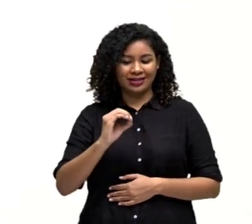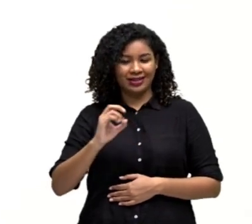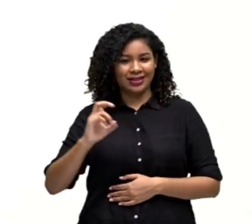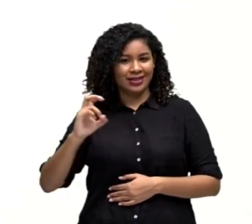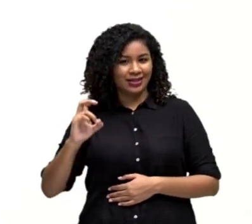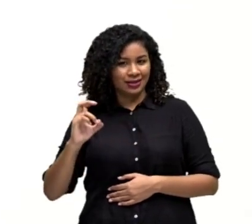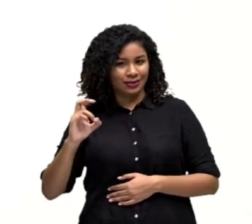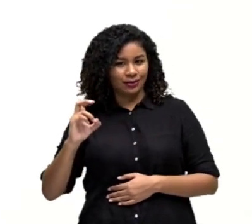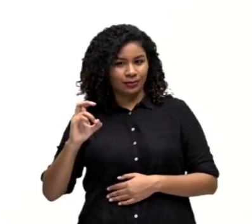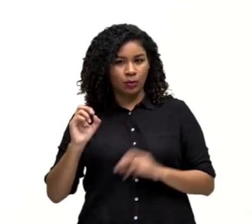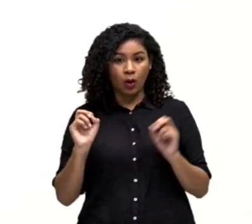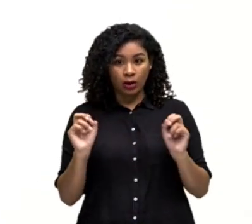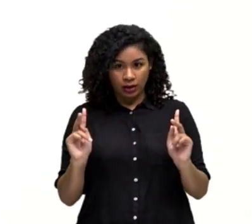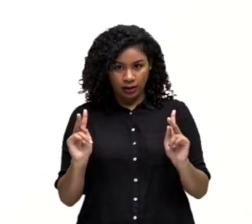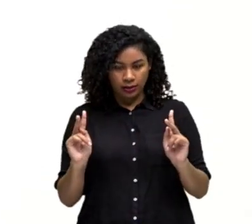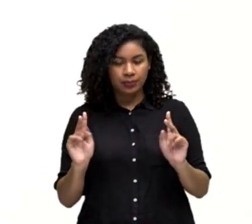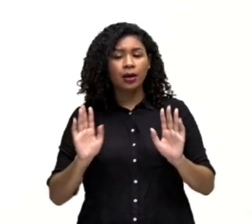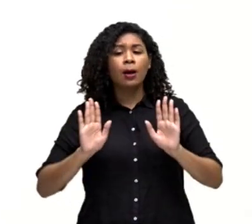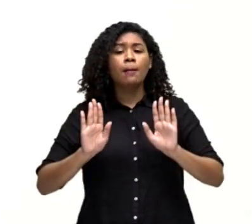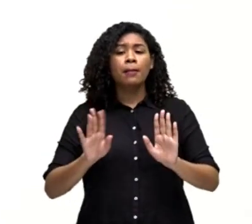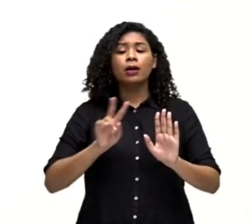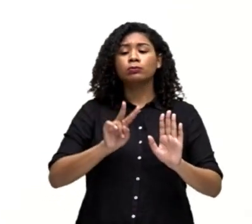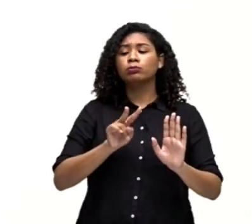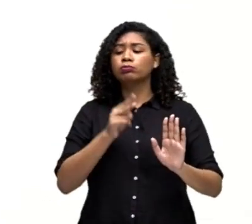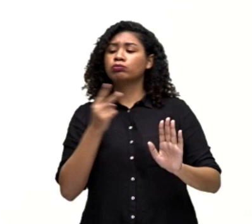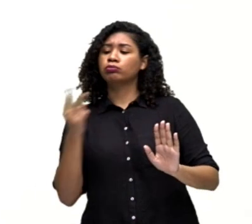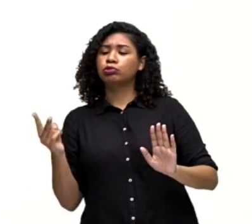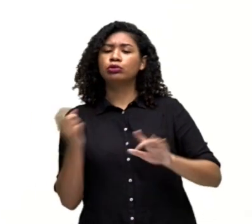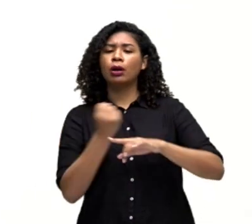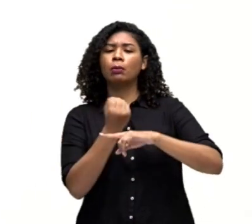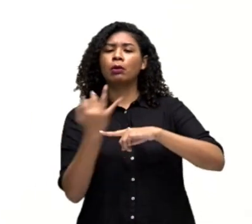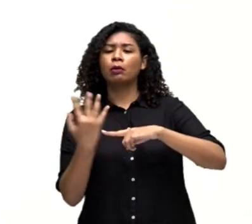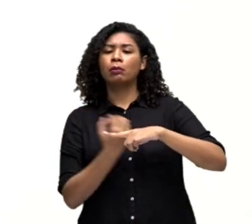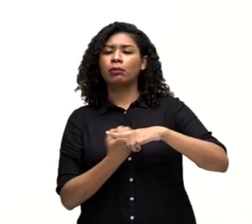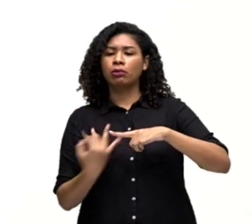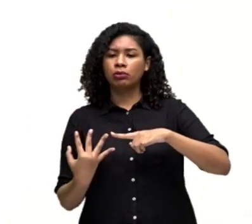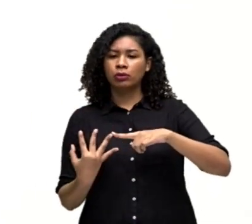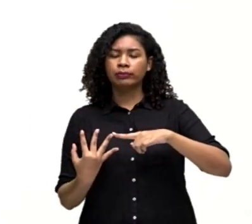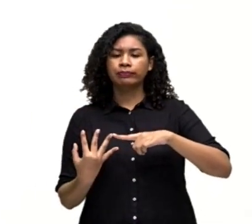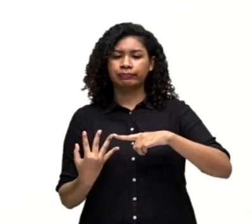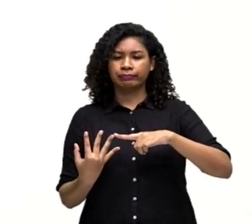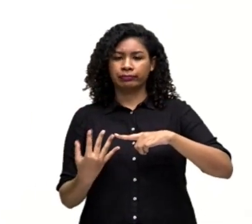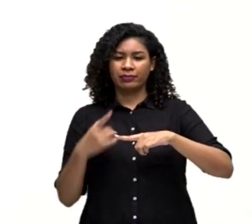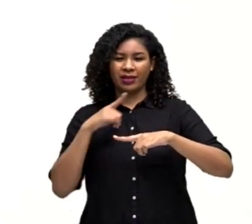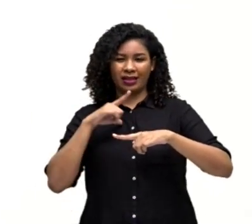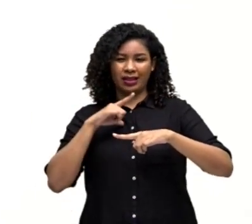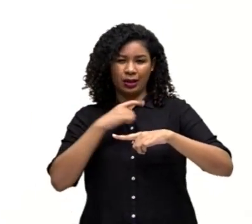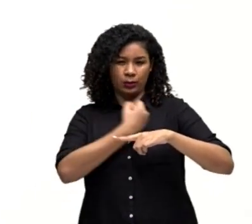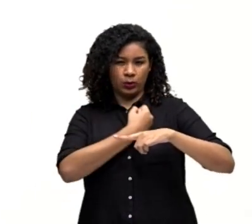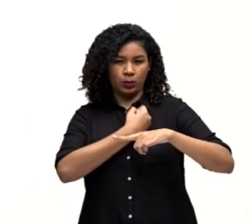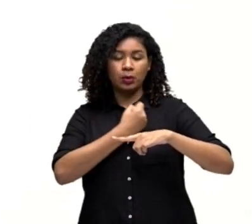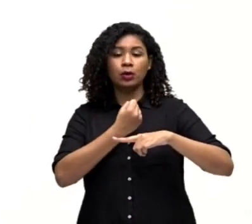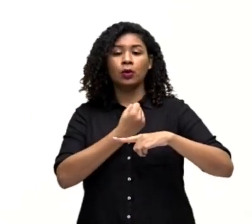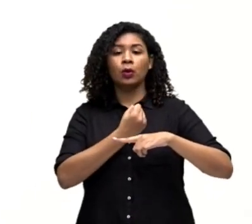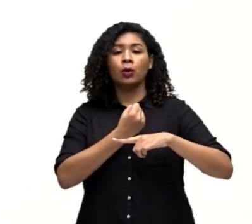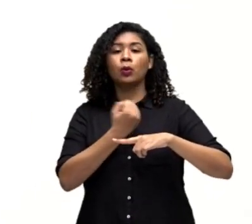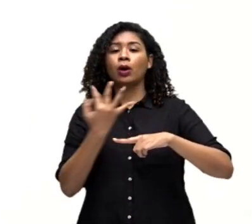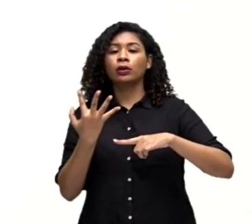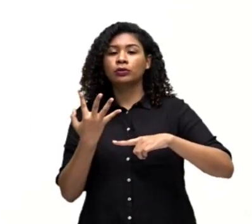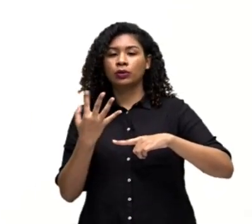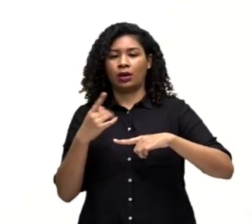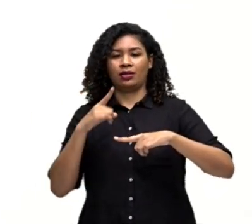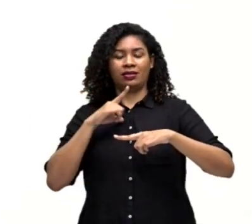2,05, beleza? Só que, o que acontece? O nosso número aí, ele possui um zero na